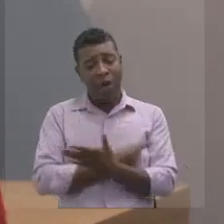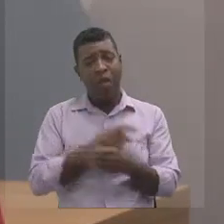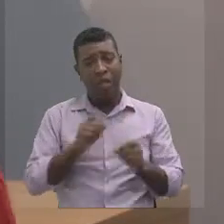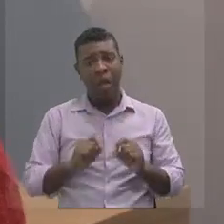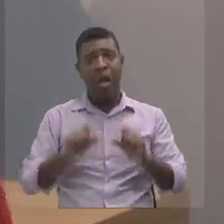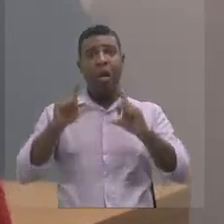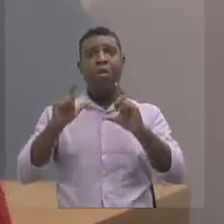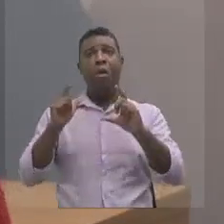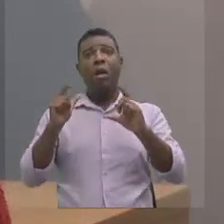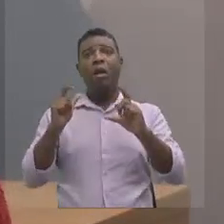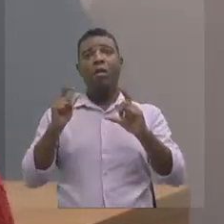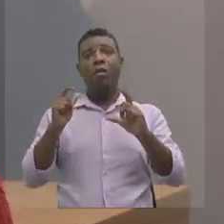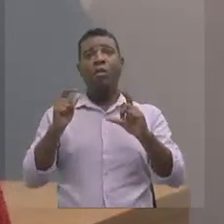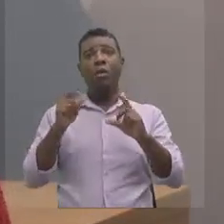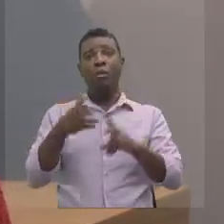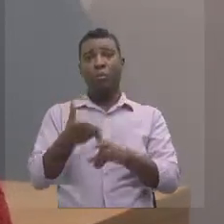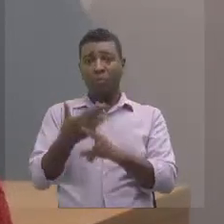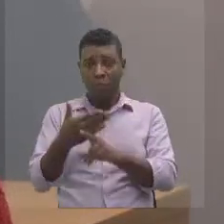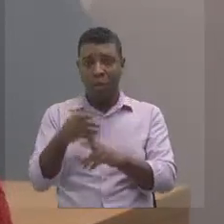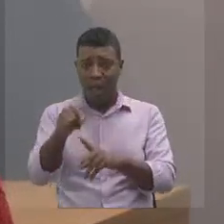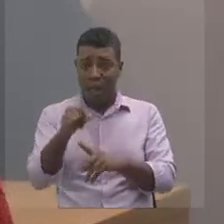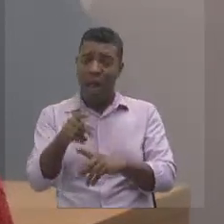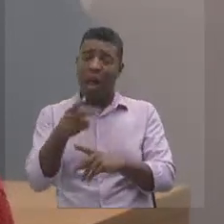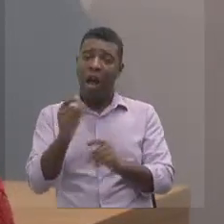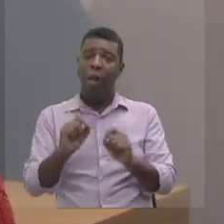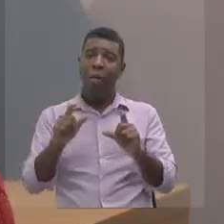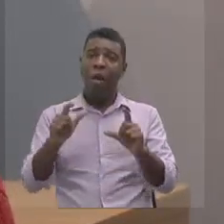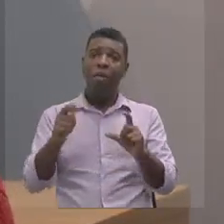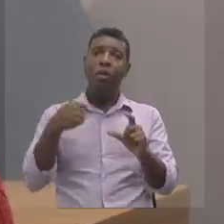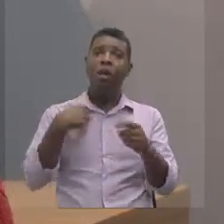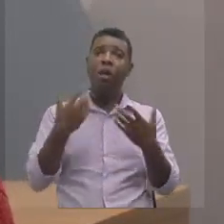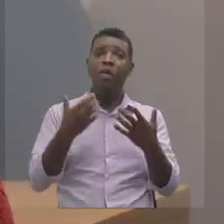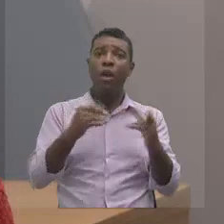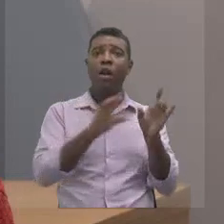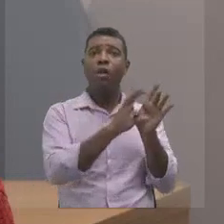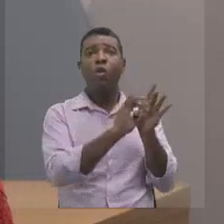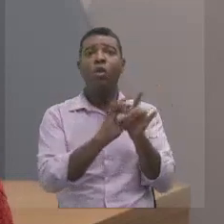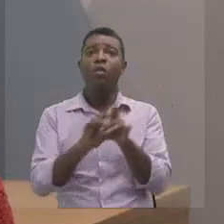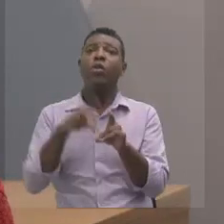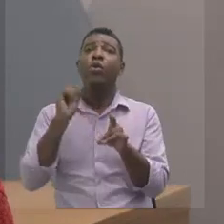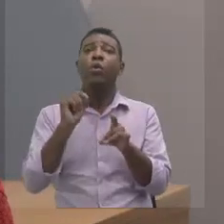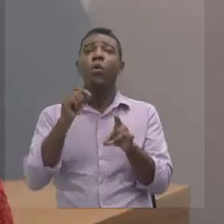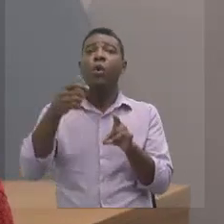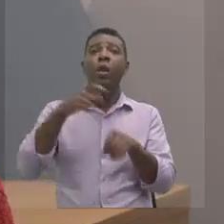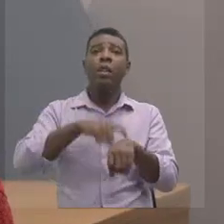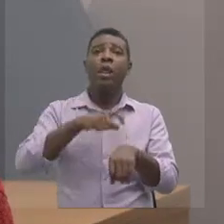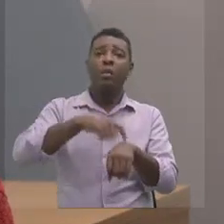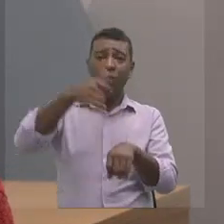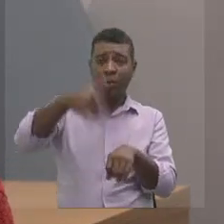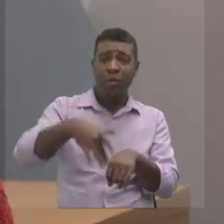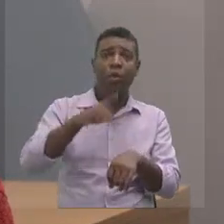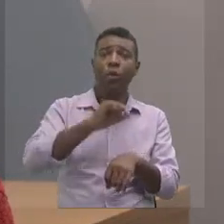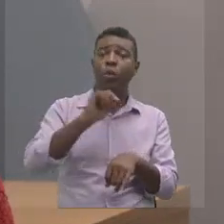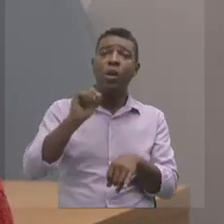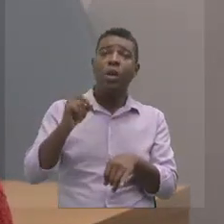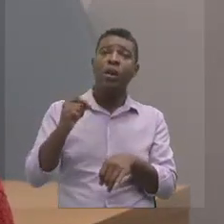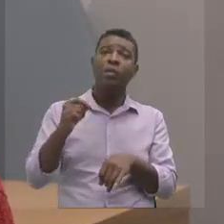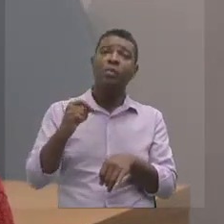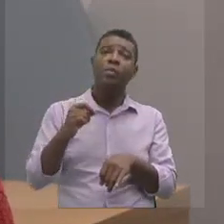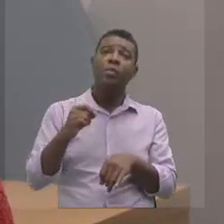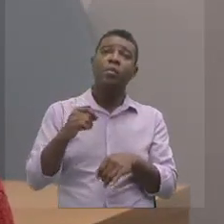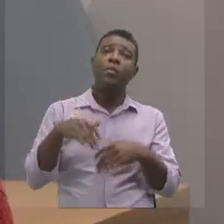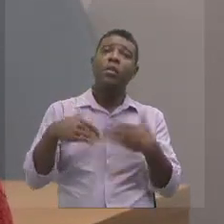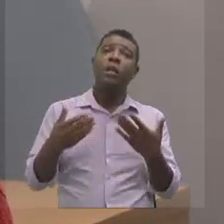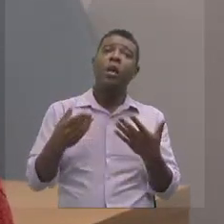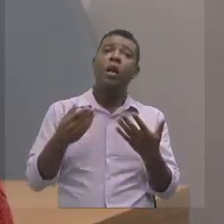aumento de tarifa que veio muito rápido e aí eu quero contextualizar no tempo que me resta o quanto